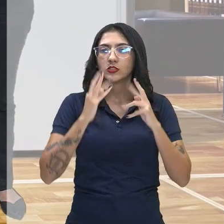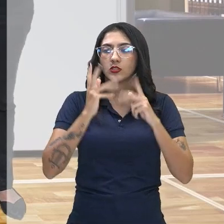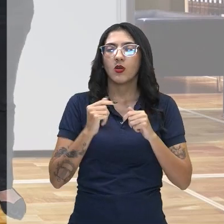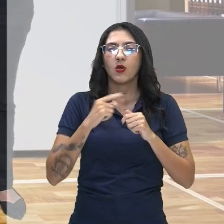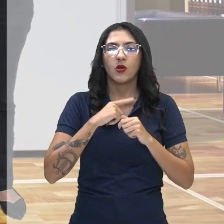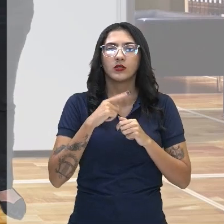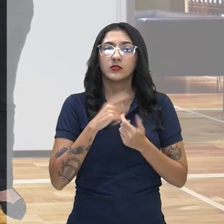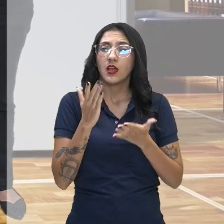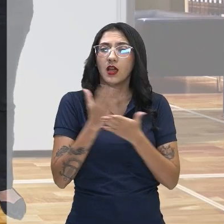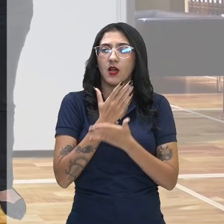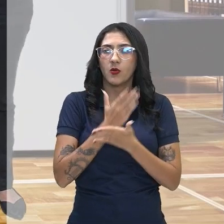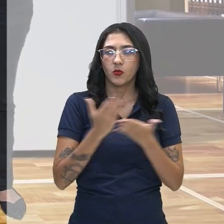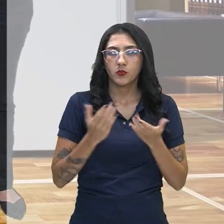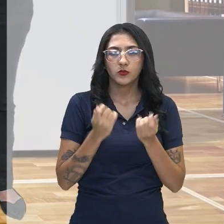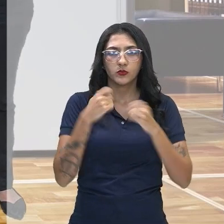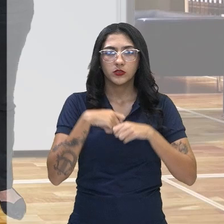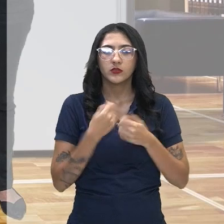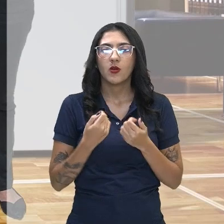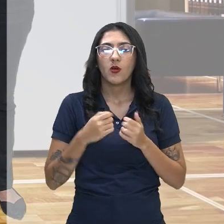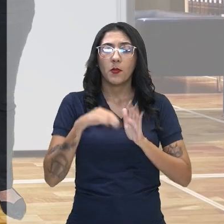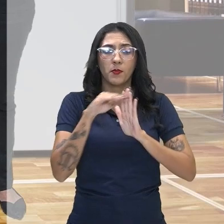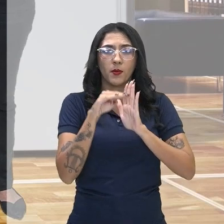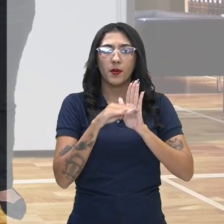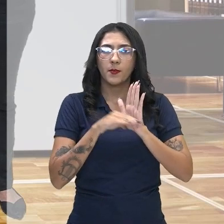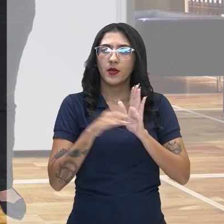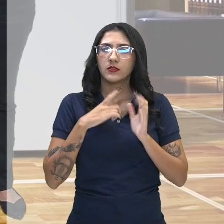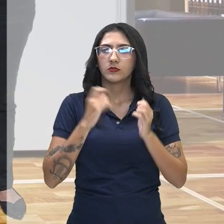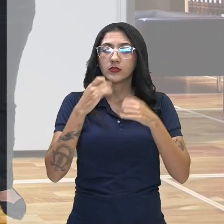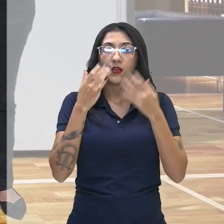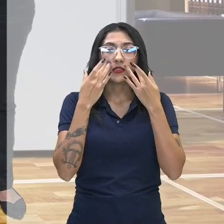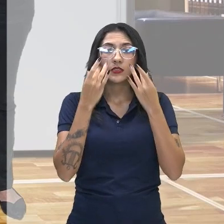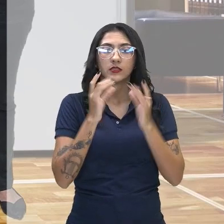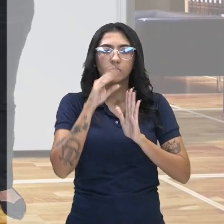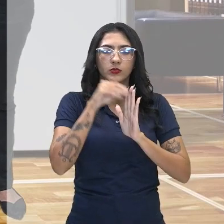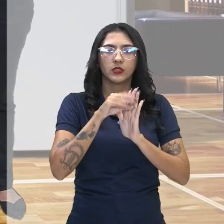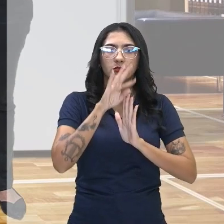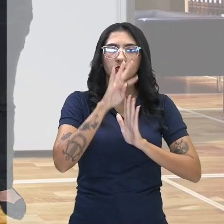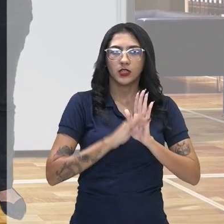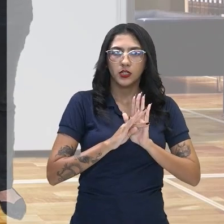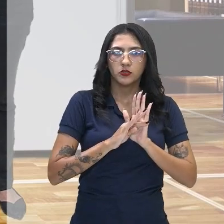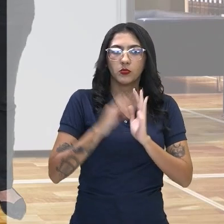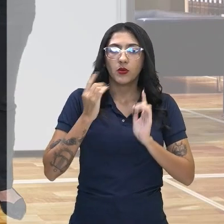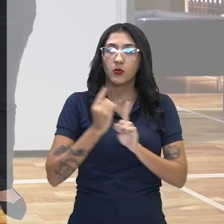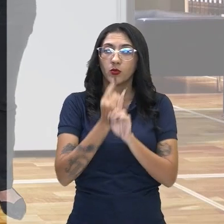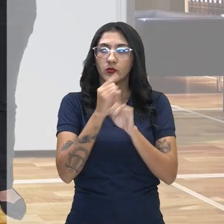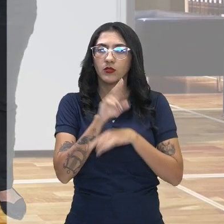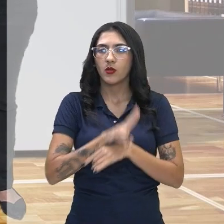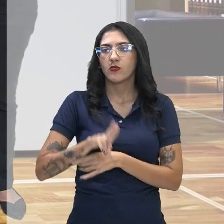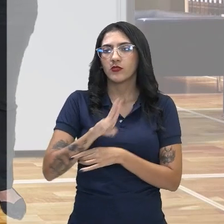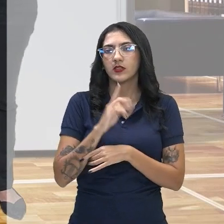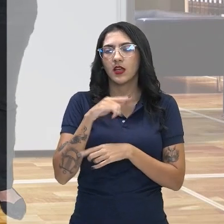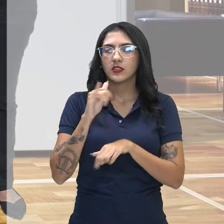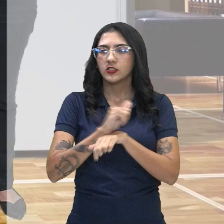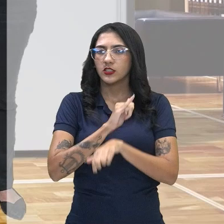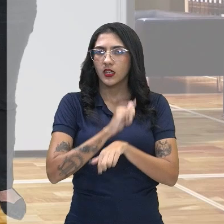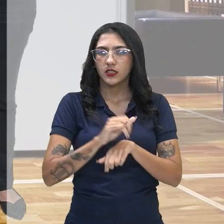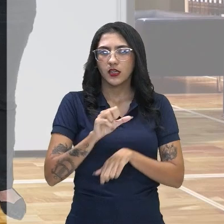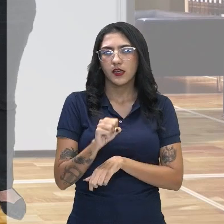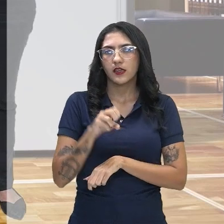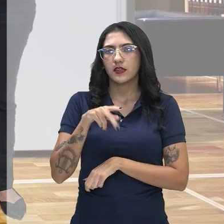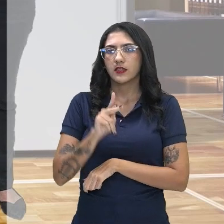são alguns elementos que eu posso observar no texto para utilizar a minha estratégia de leitura